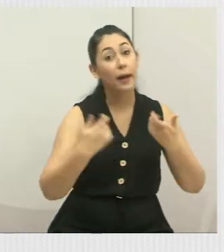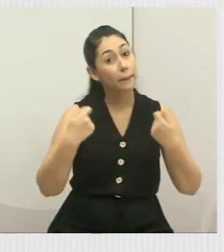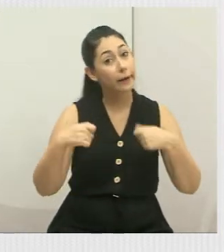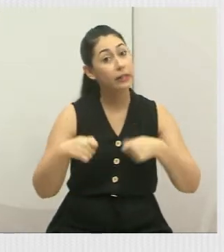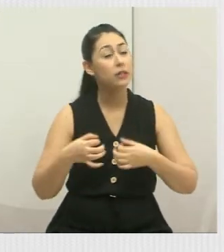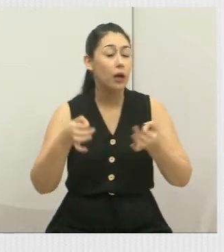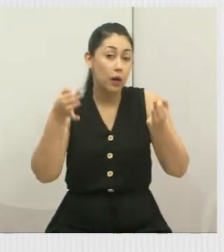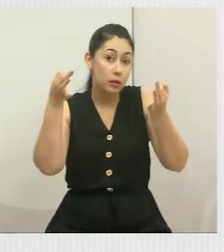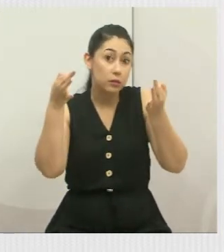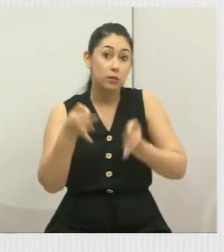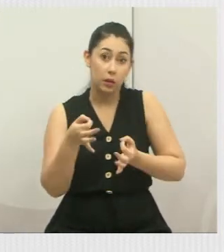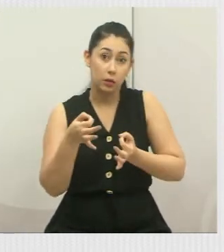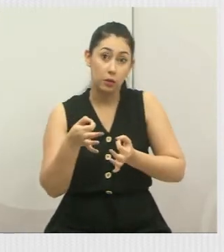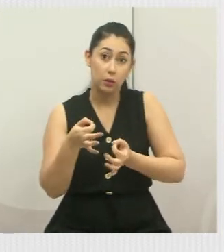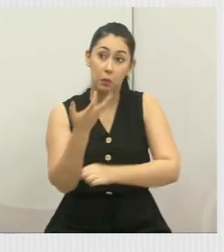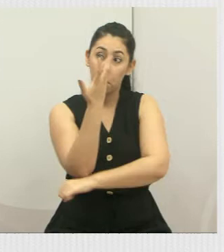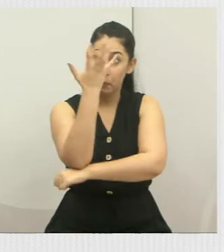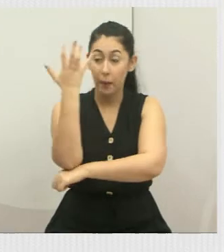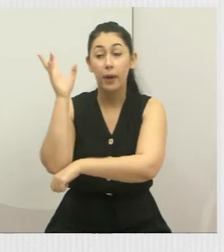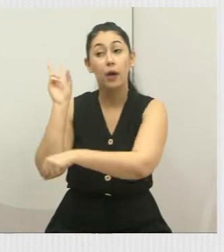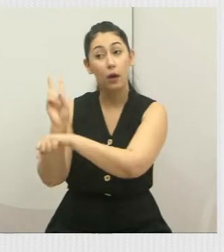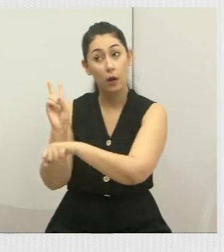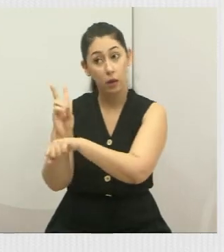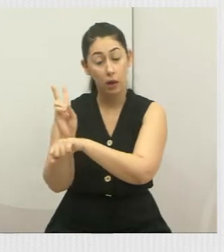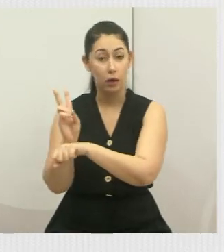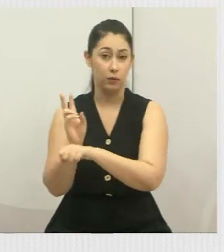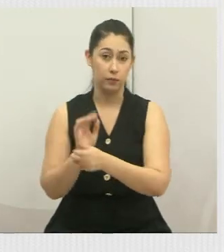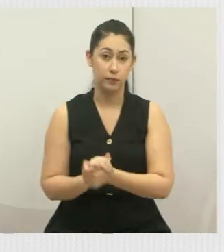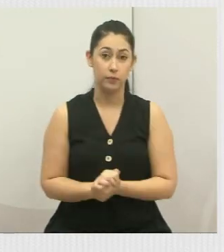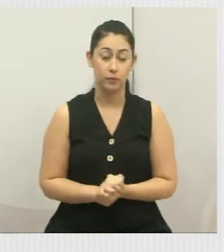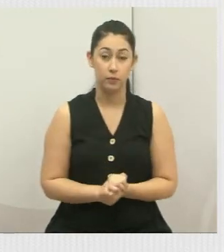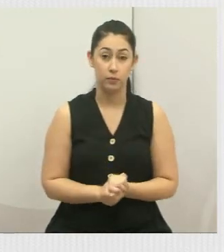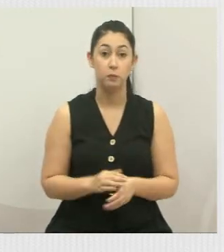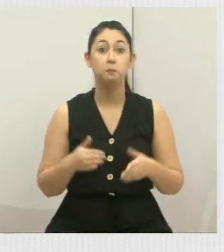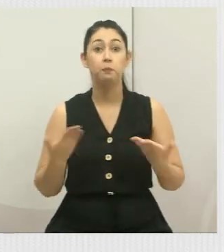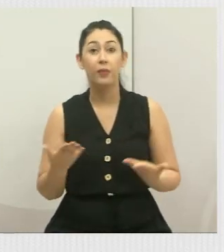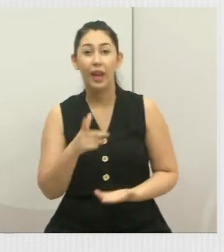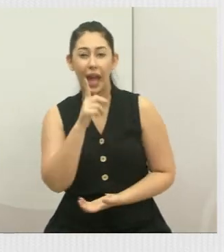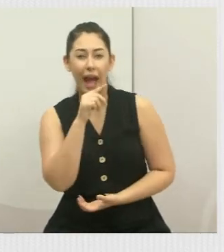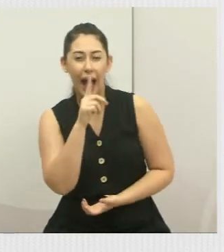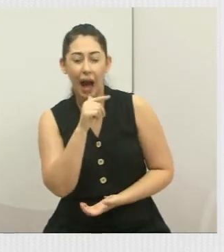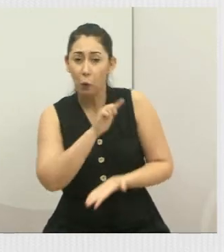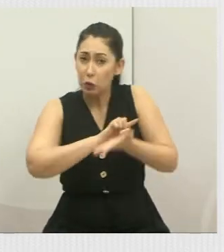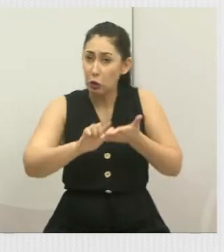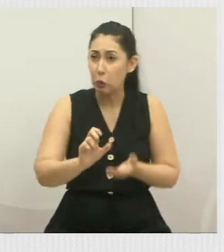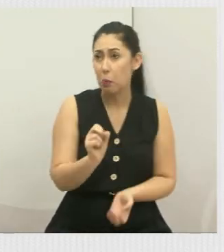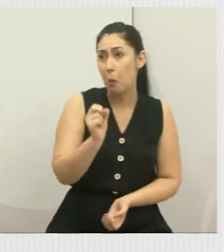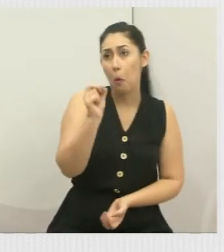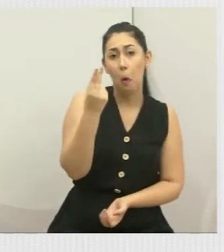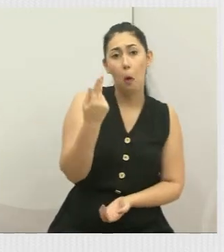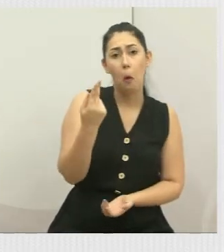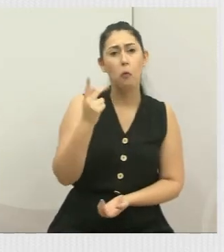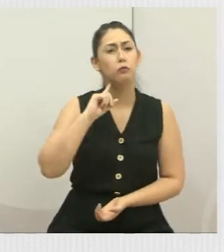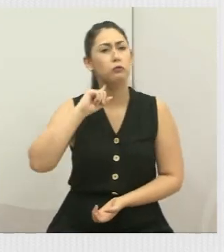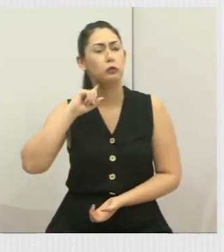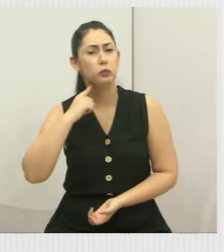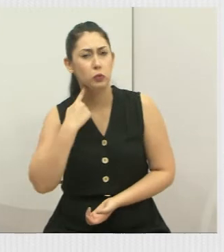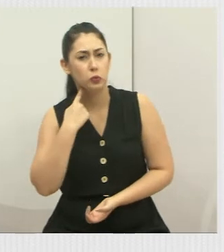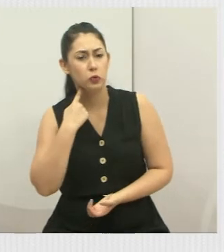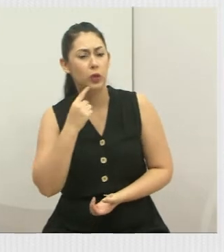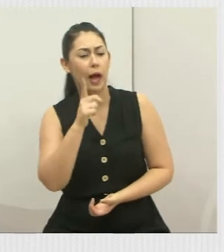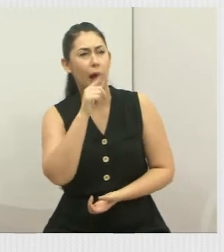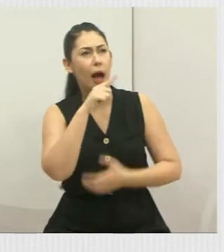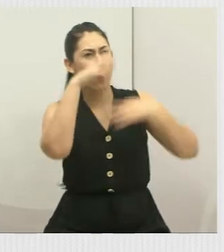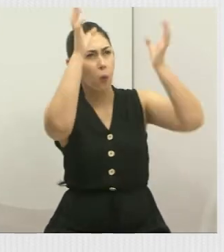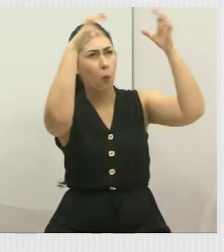saúde pública, proteção do meio ambiente também. Ou seja, tanto água, esgoto, resíduos e drenagem precisam estar